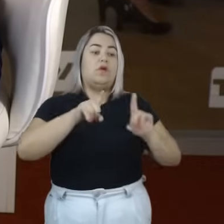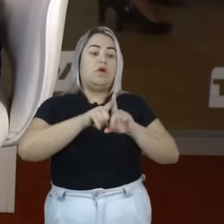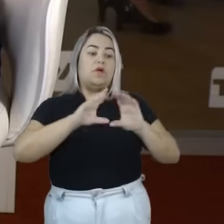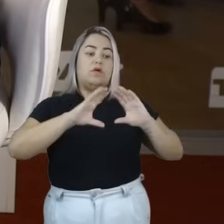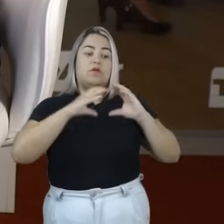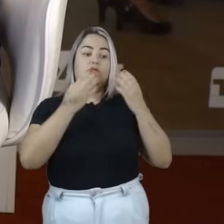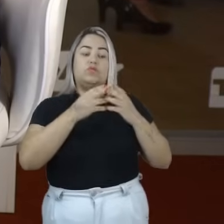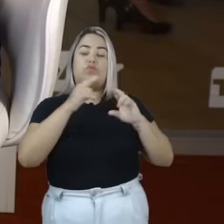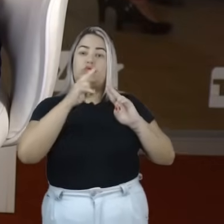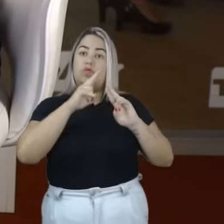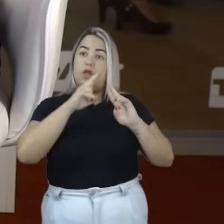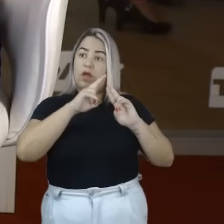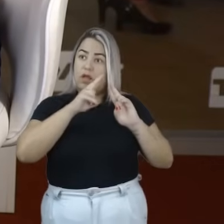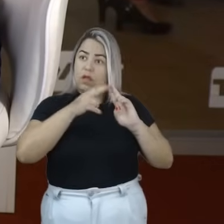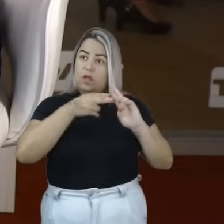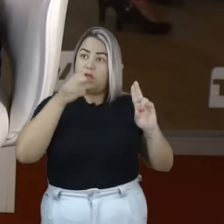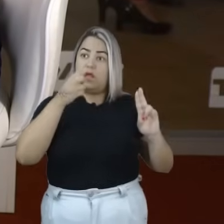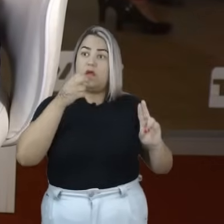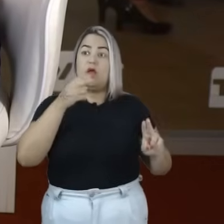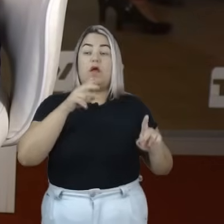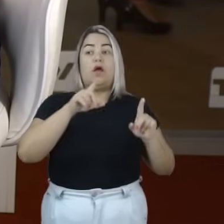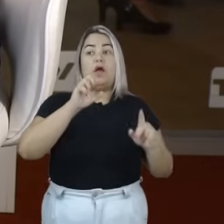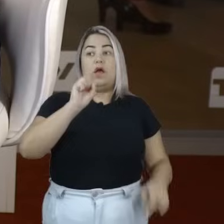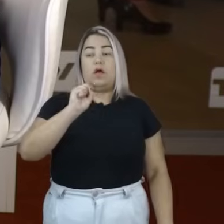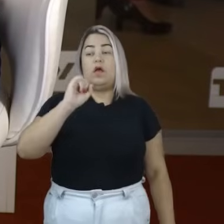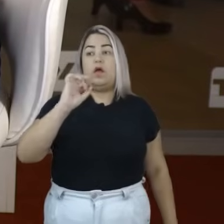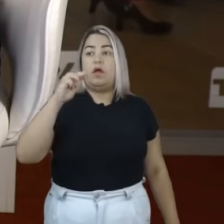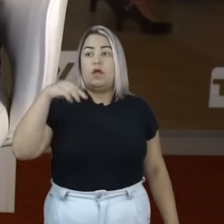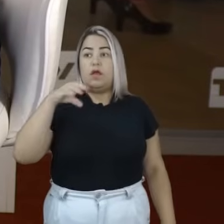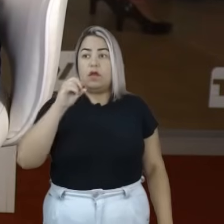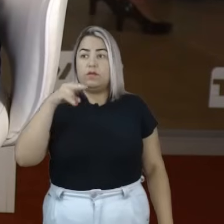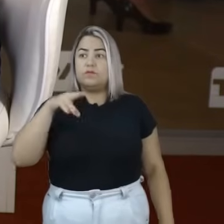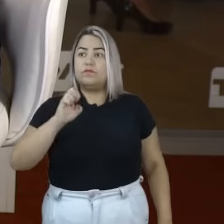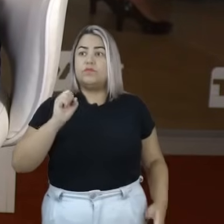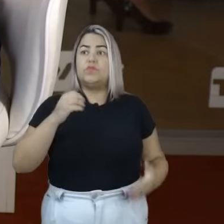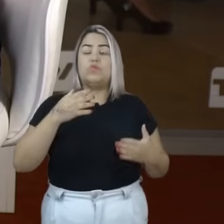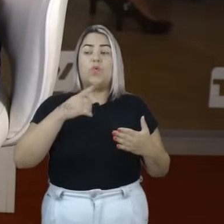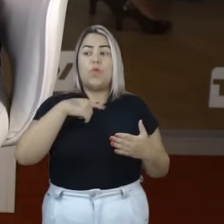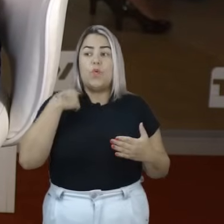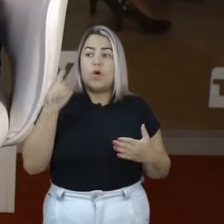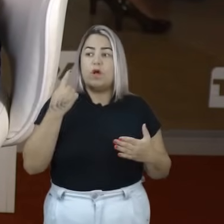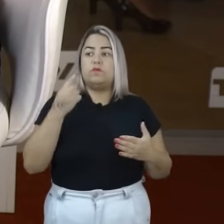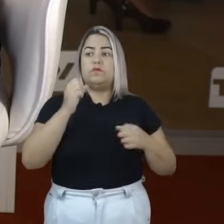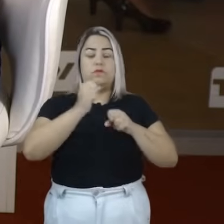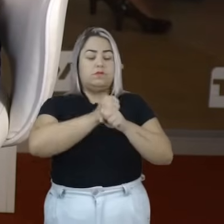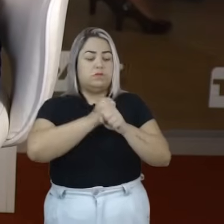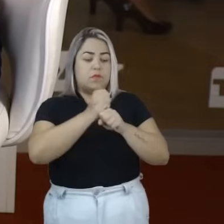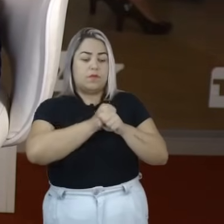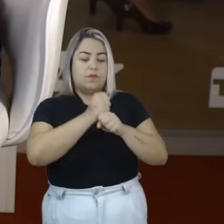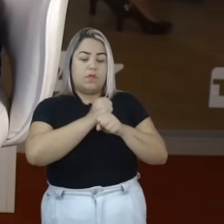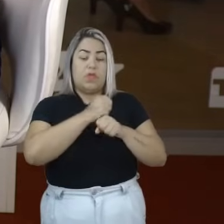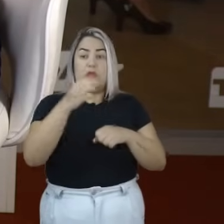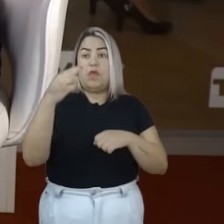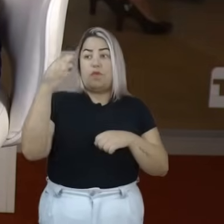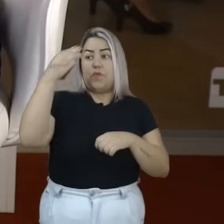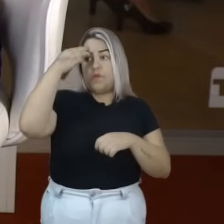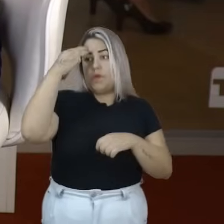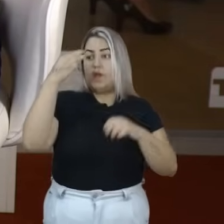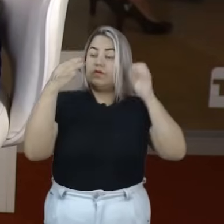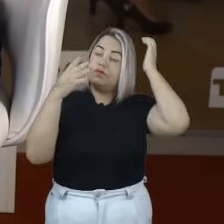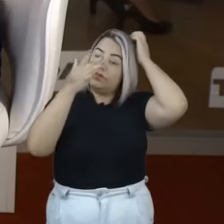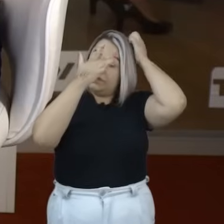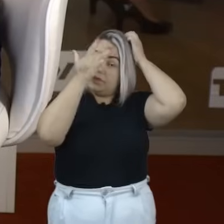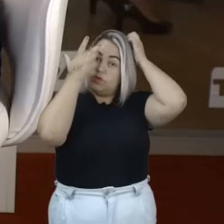a Simone, que é de Minas Gerais, perdemos essa grande guerreira esse ano. Ou seja, em memória de